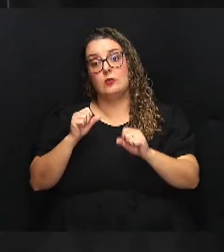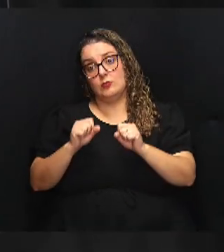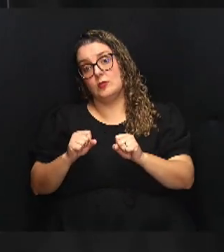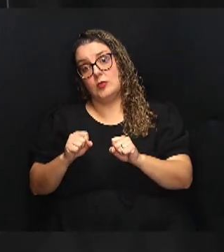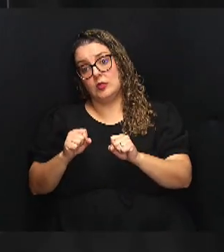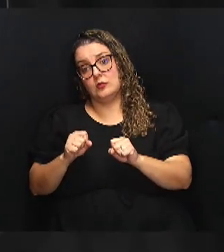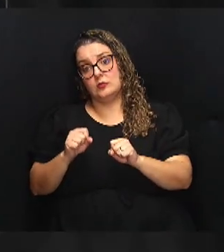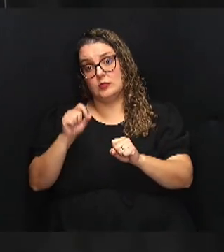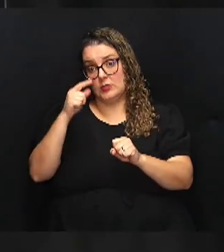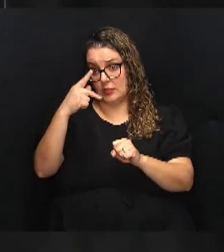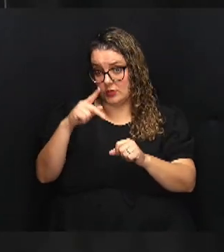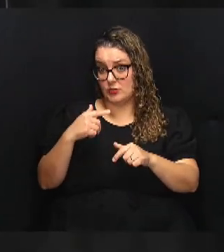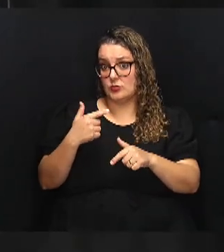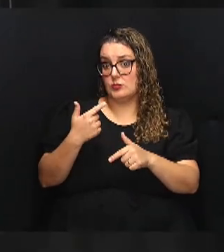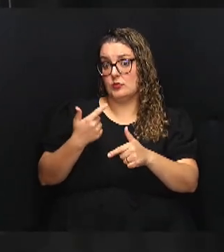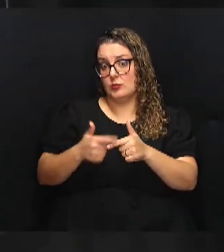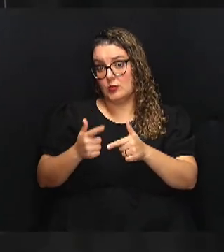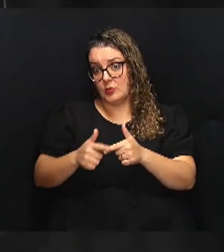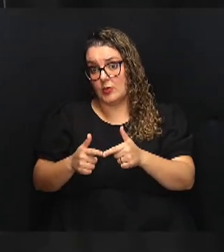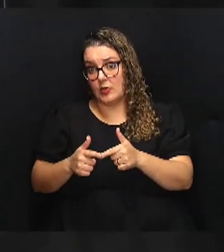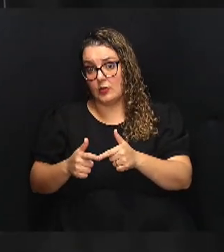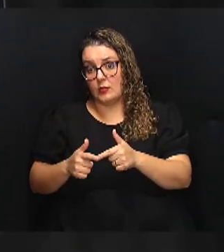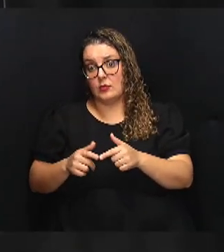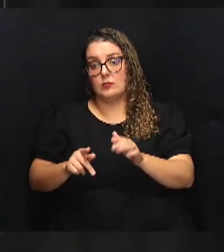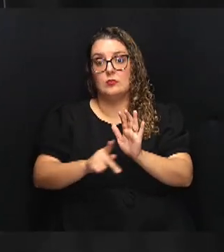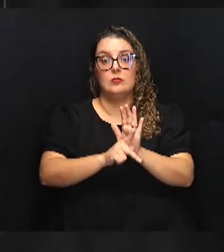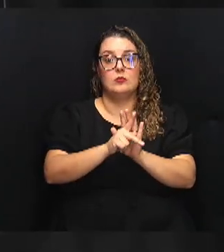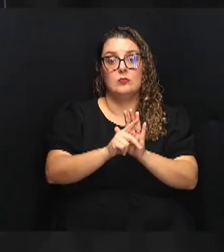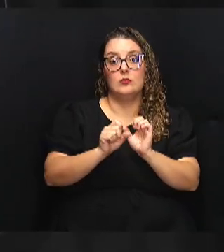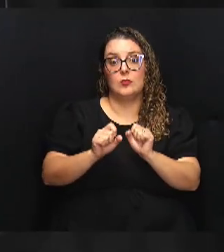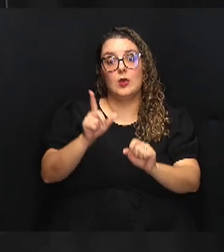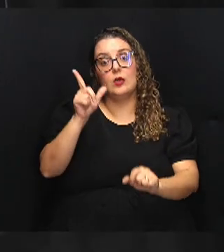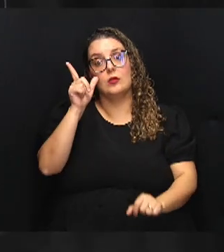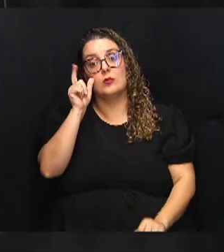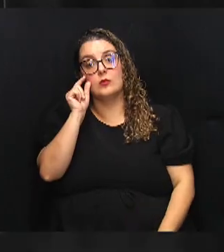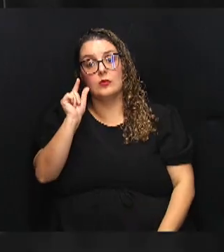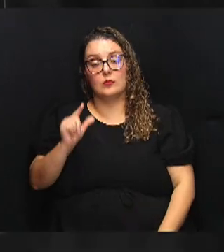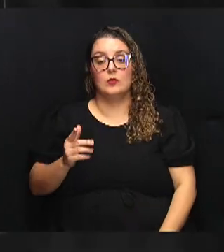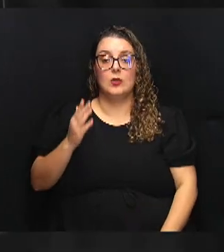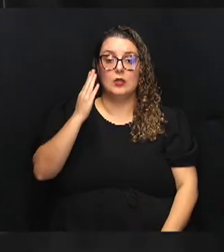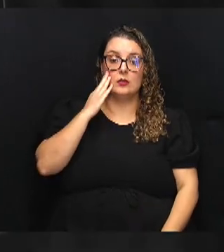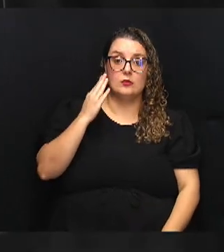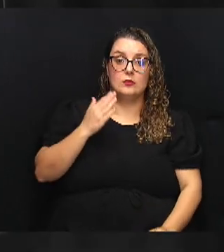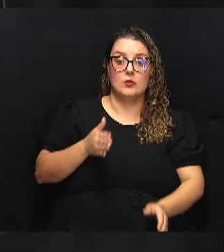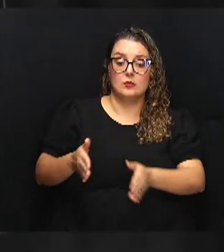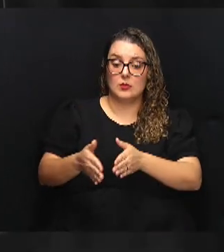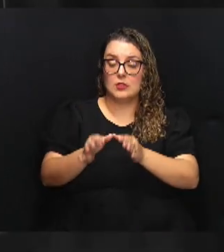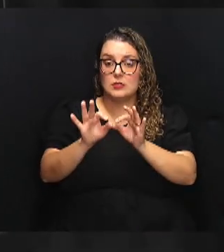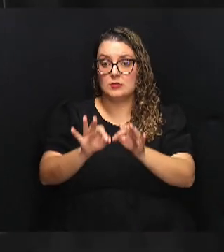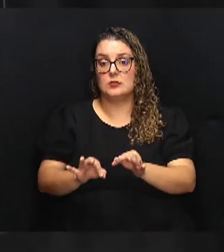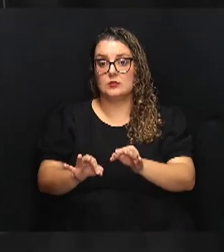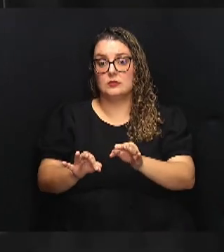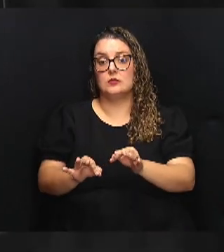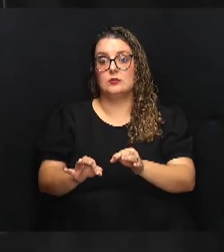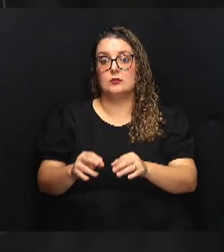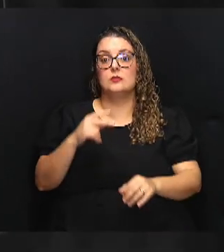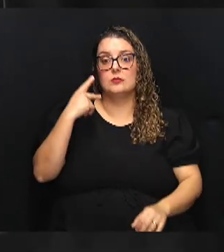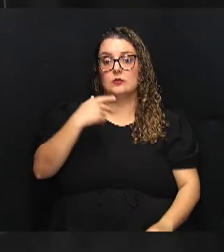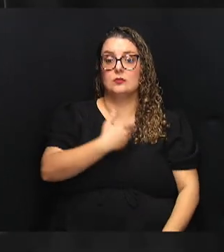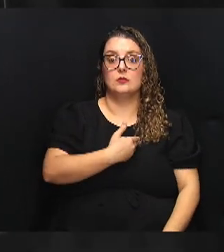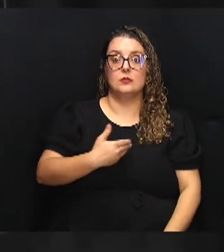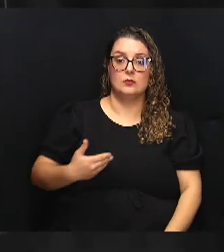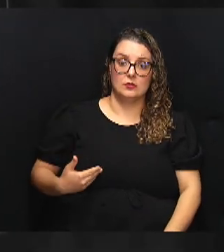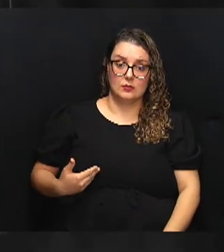através dela, transformar num projeto que possa aliviar um pouco, né, possa entender, acertar um caminho, né, através de políticas